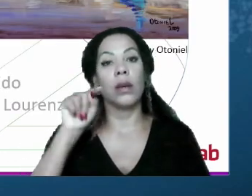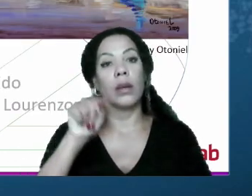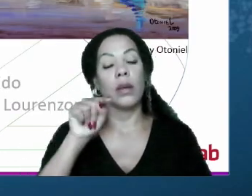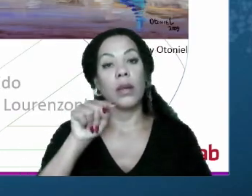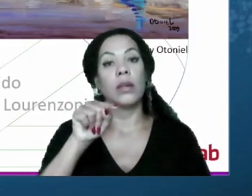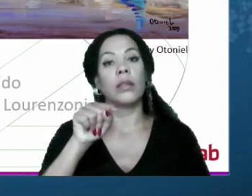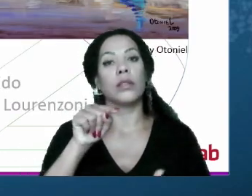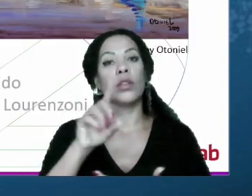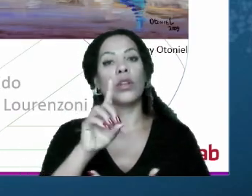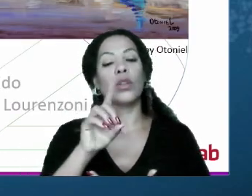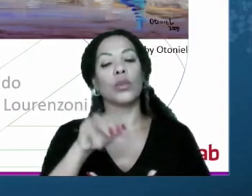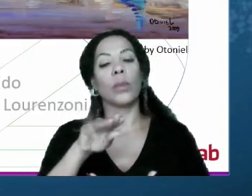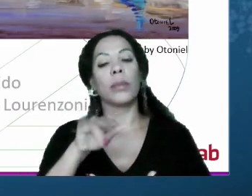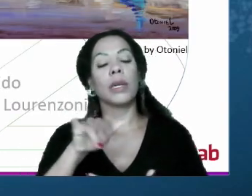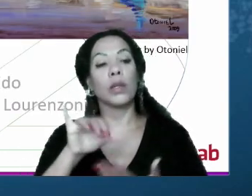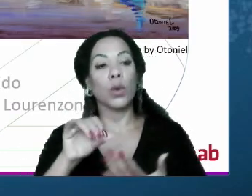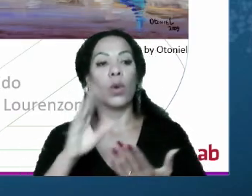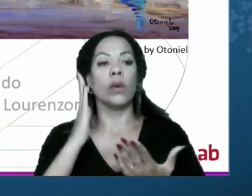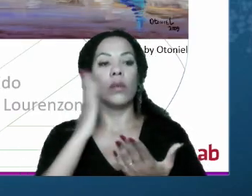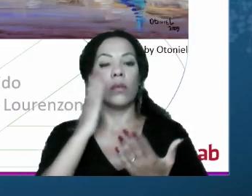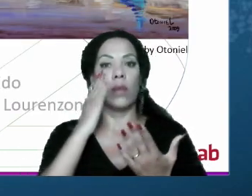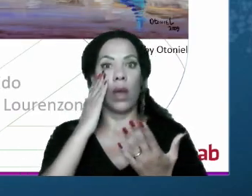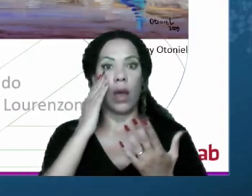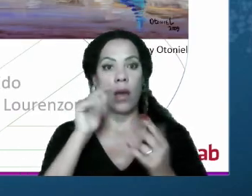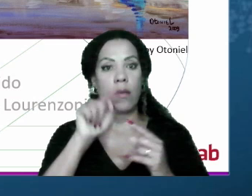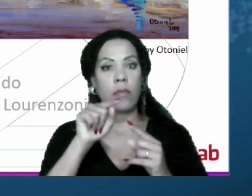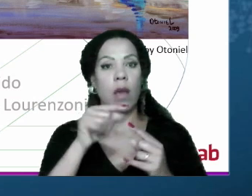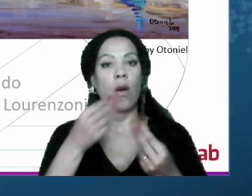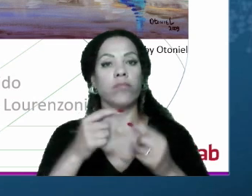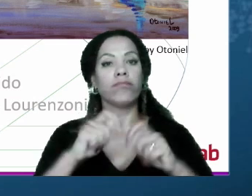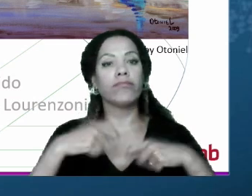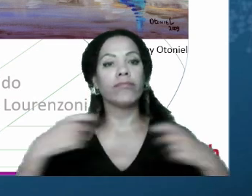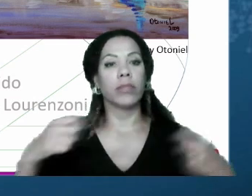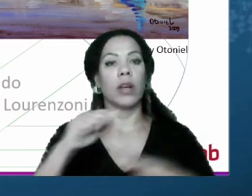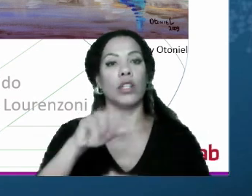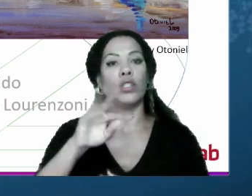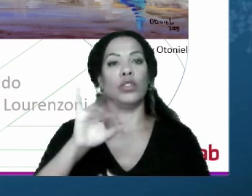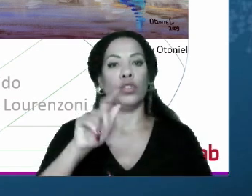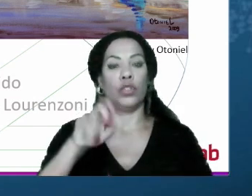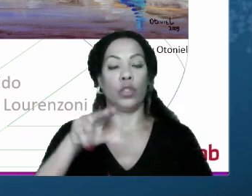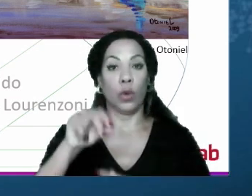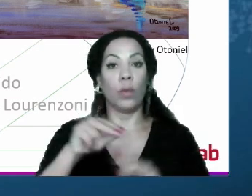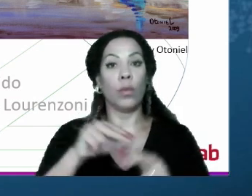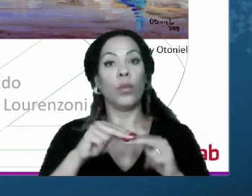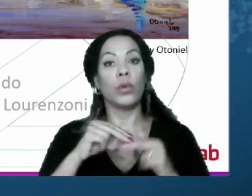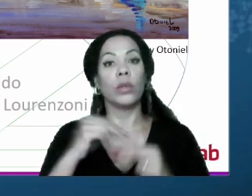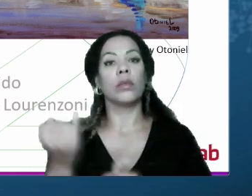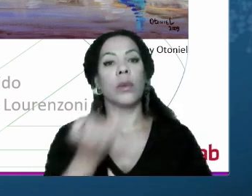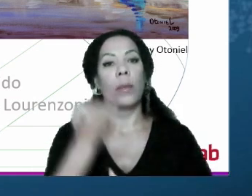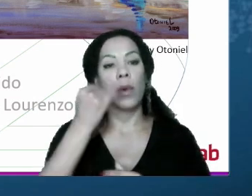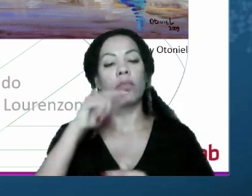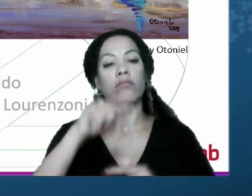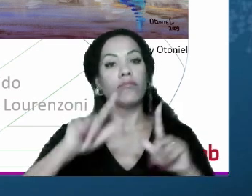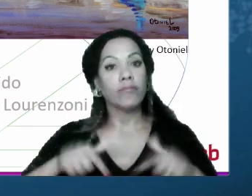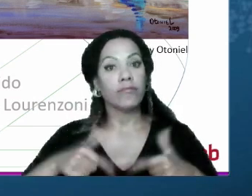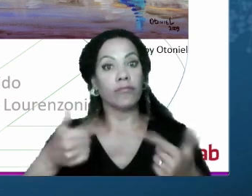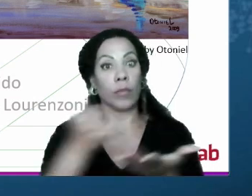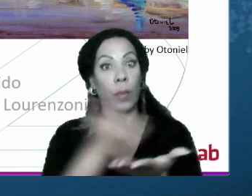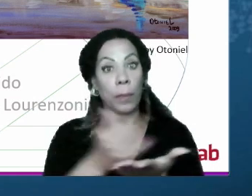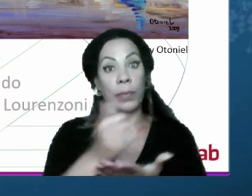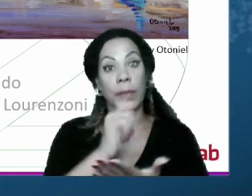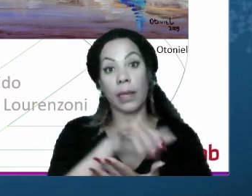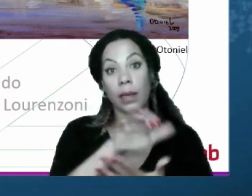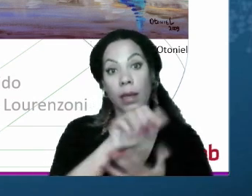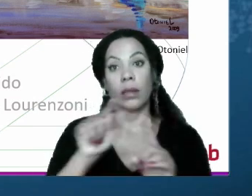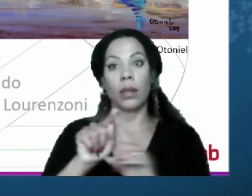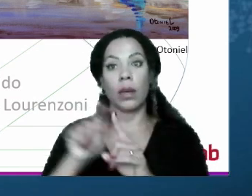esses domínios de reconhecimento de antígenos. Então, por isso que é importante que, com essas iniciativas entre o INCA e a